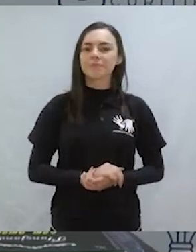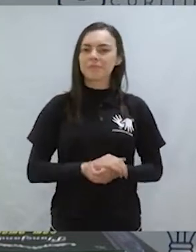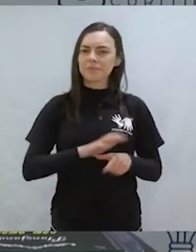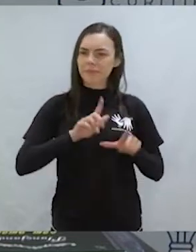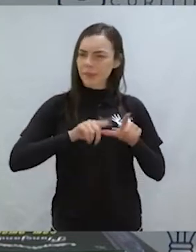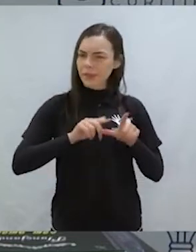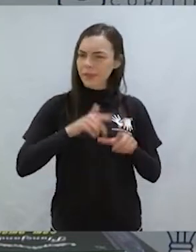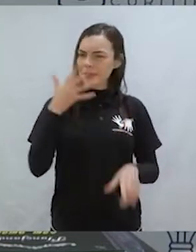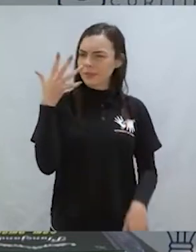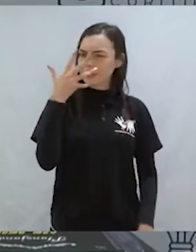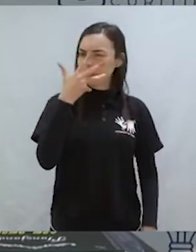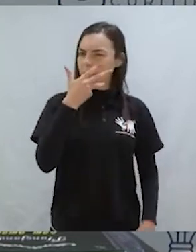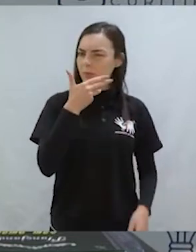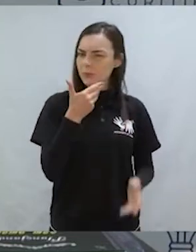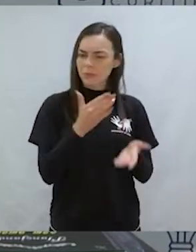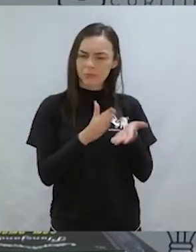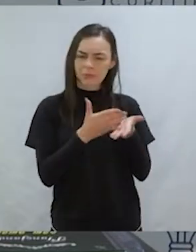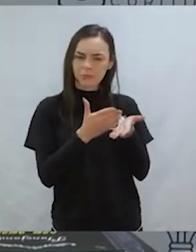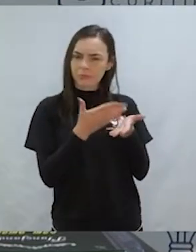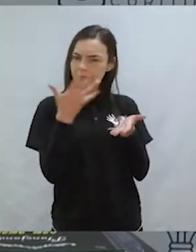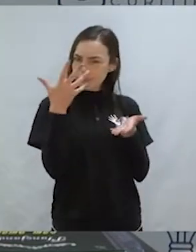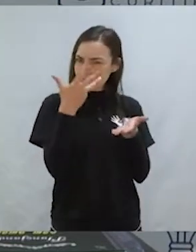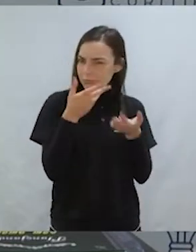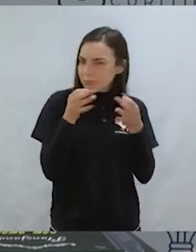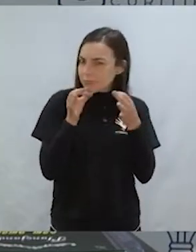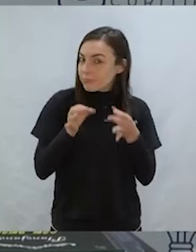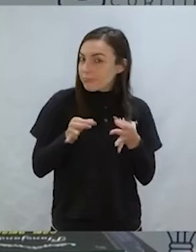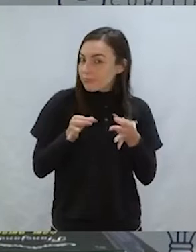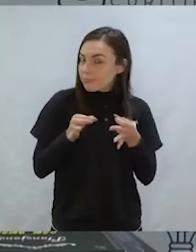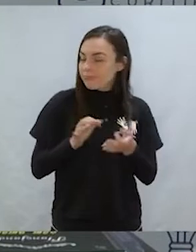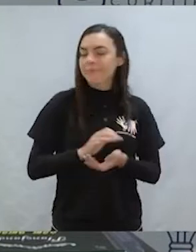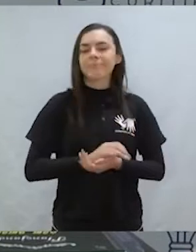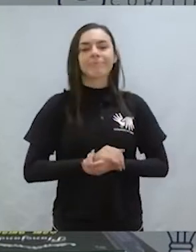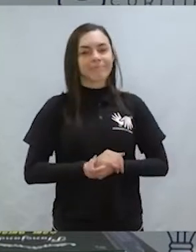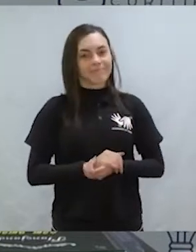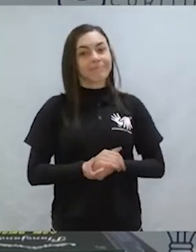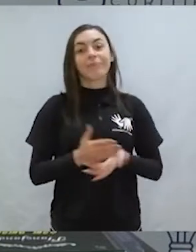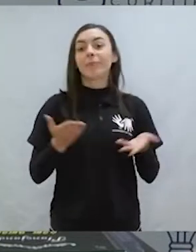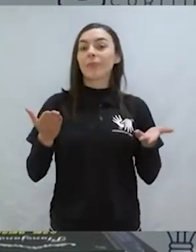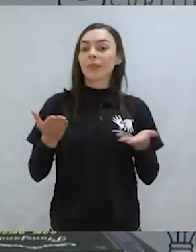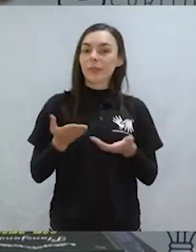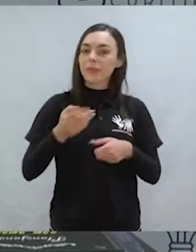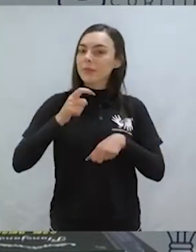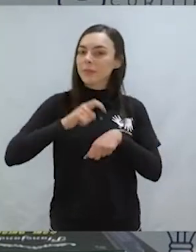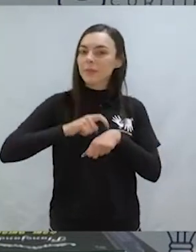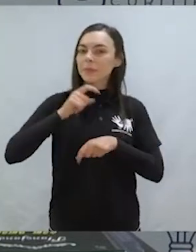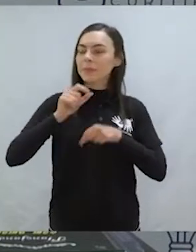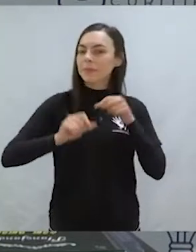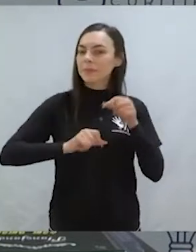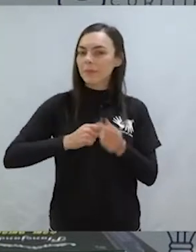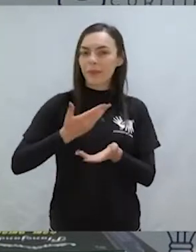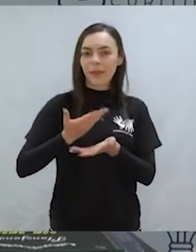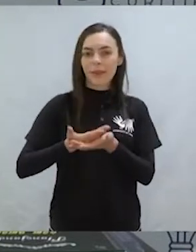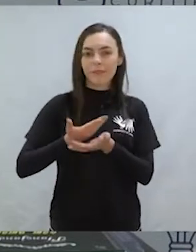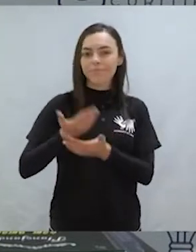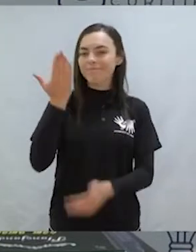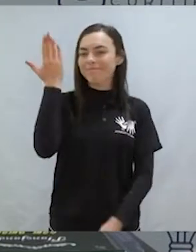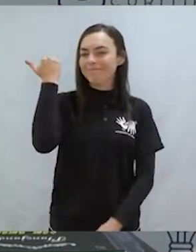caderno, letra bem bonita, caderno caprichado, tudo certo aí? É hora então de